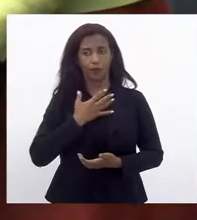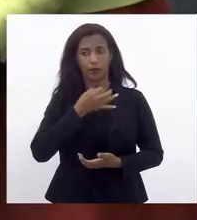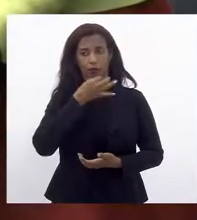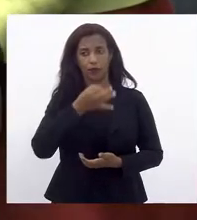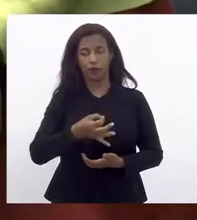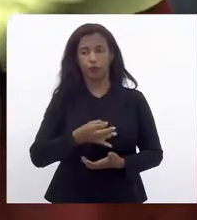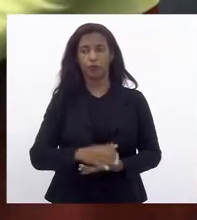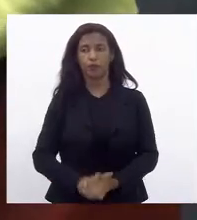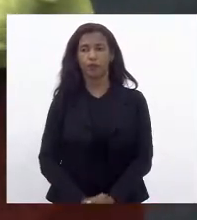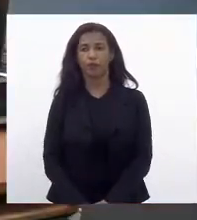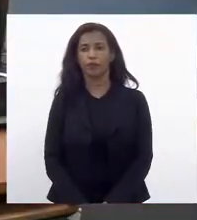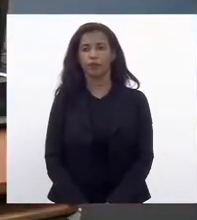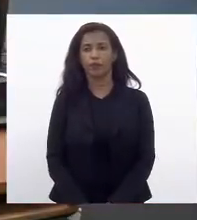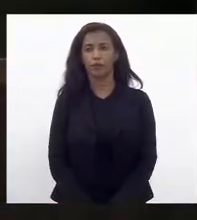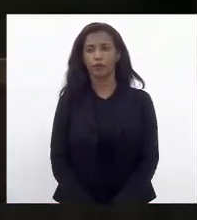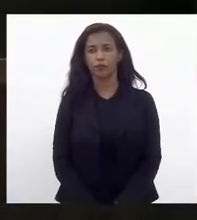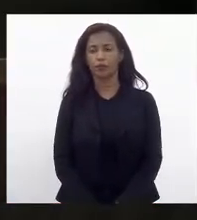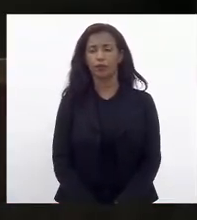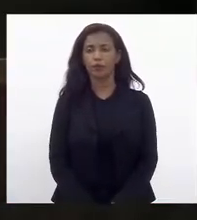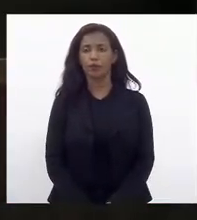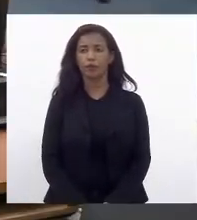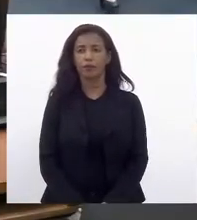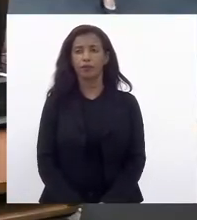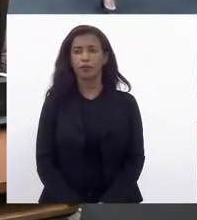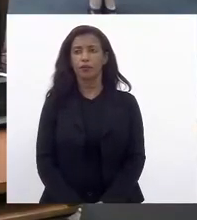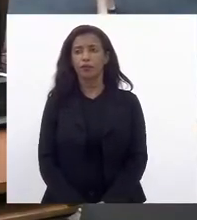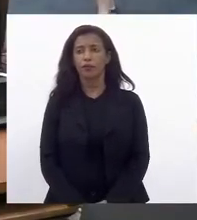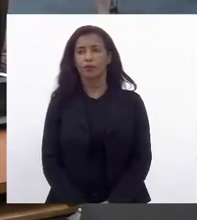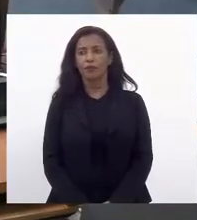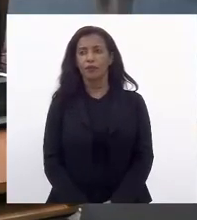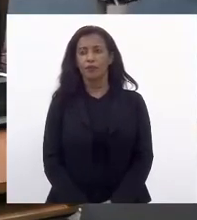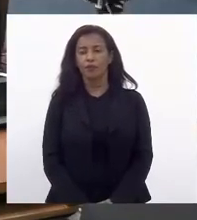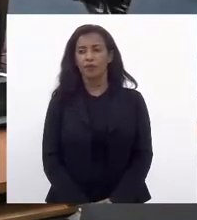sugestão. Deputada Renata.